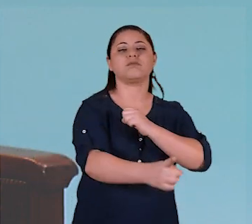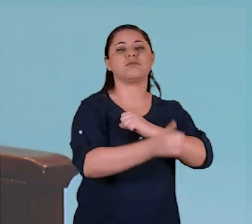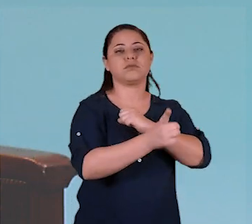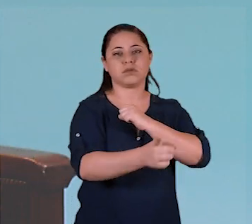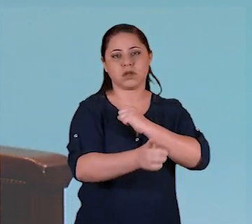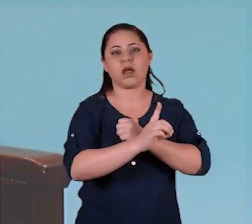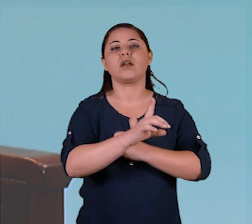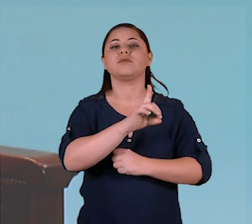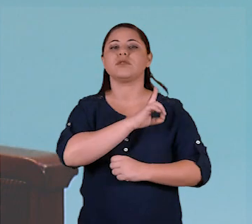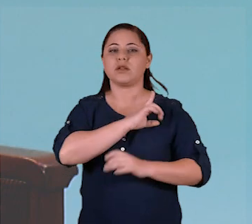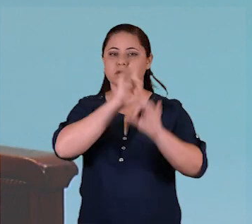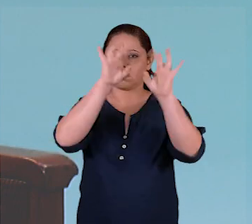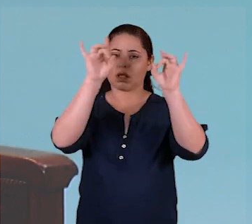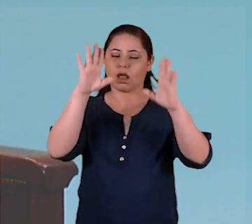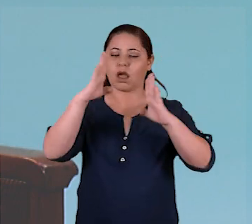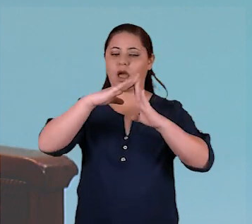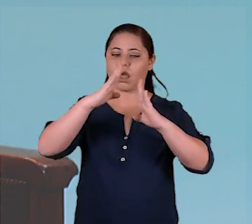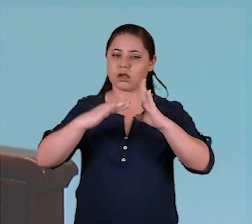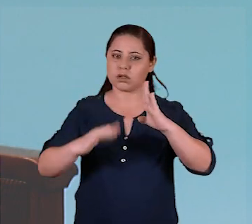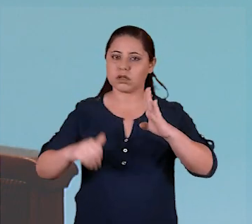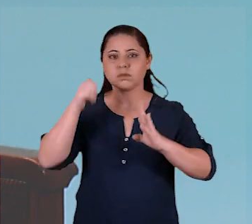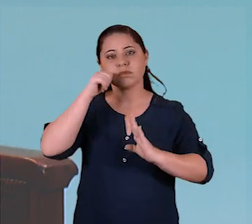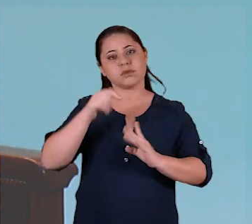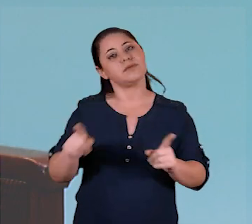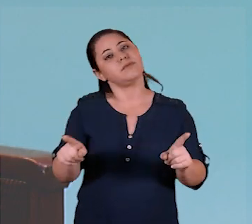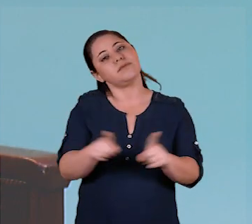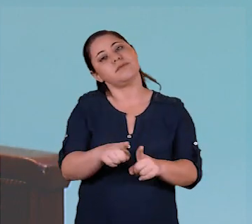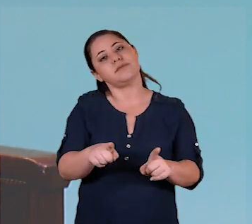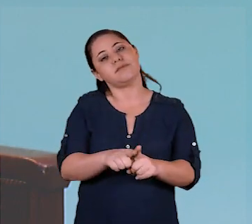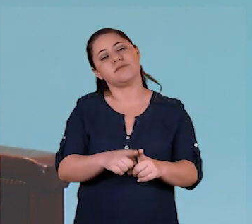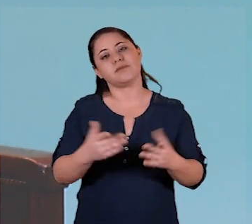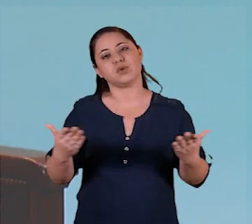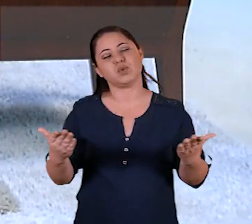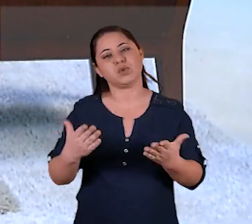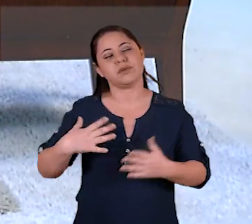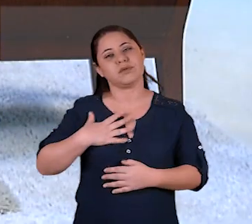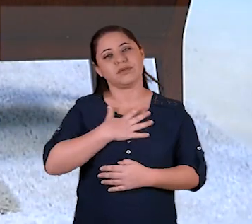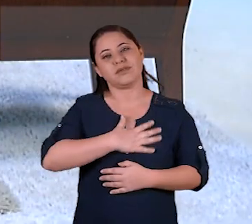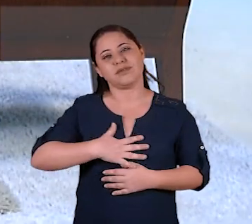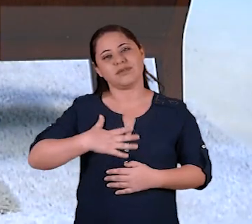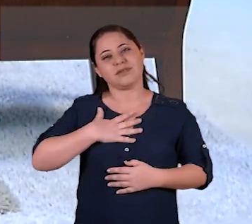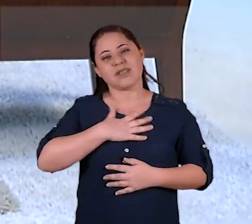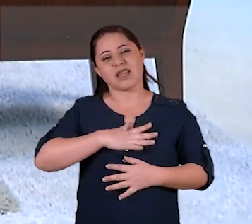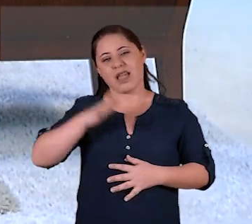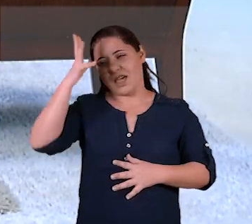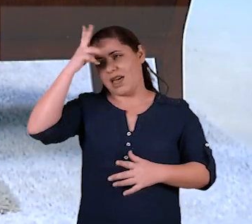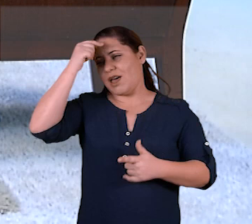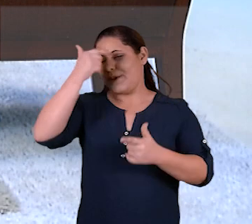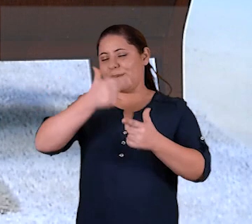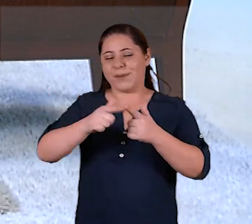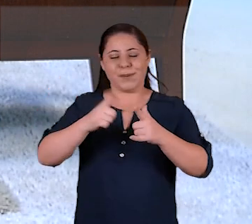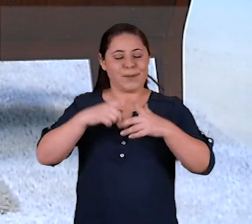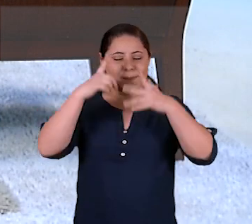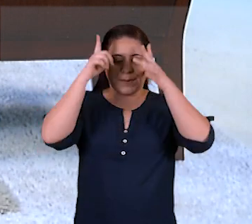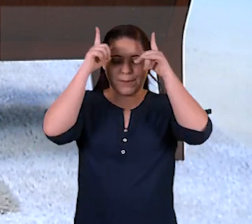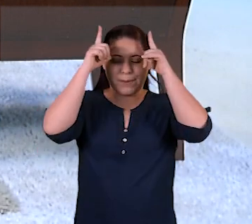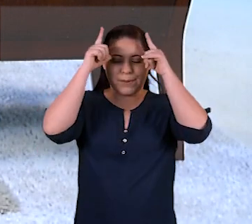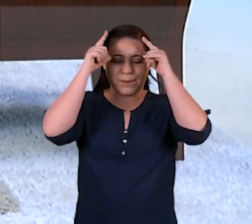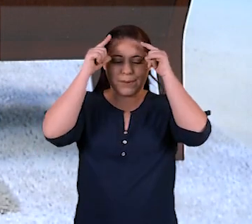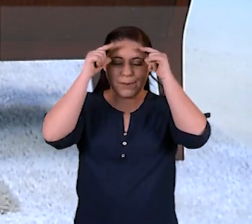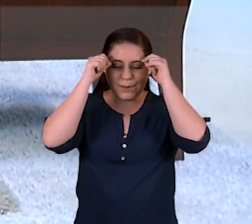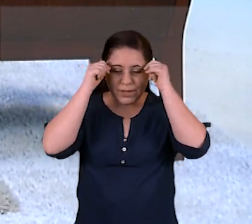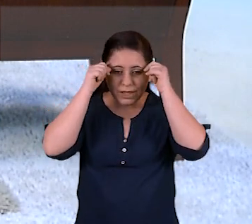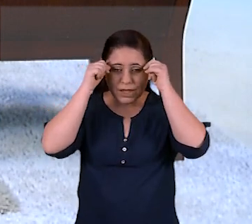atendida pela delegacia e pela Casa da Mulher Brasileira. Então, é prazeroso também quando você consegue resolver uma situação sem sem um